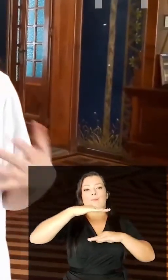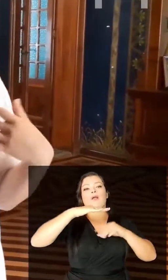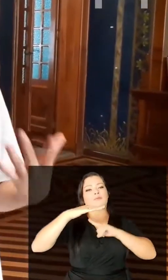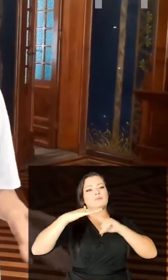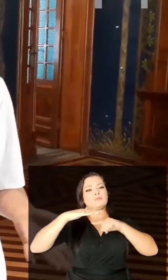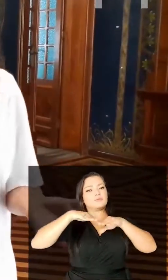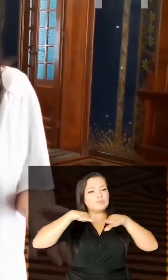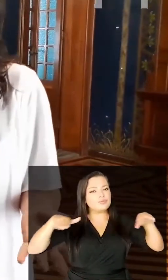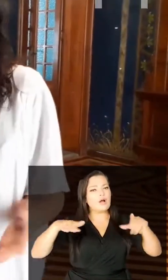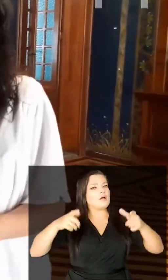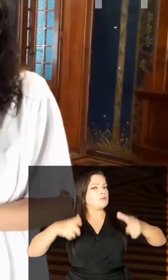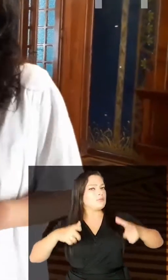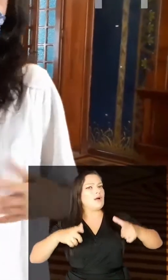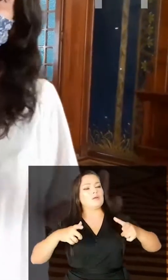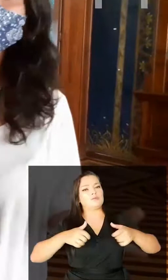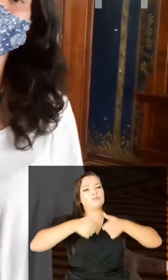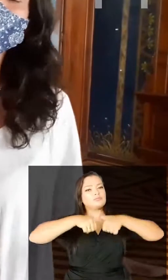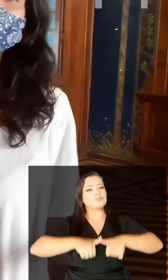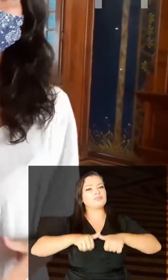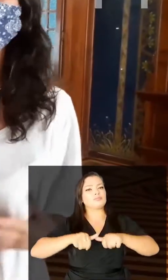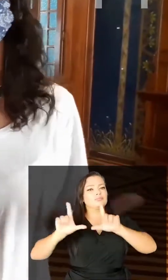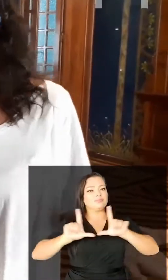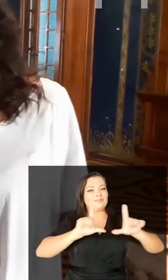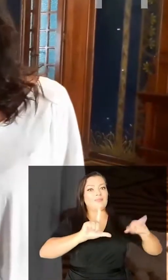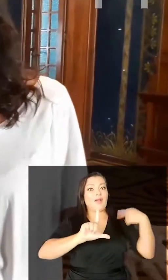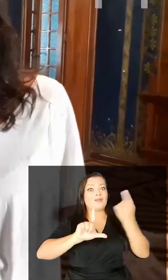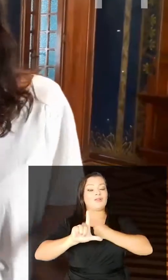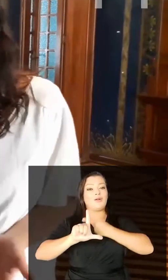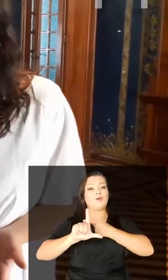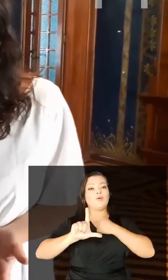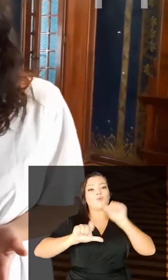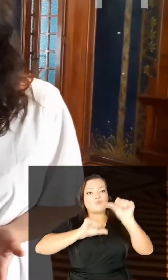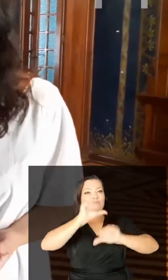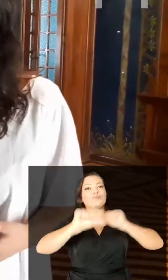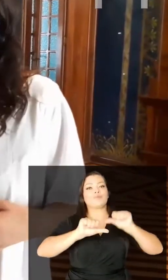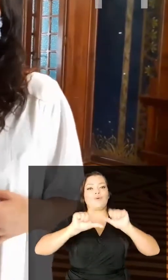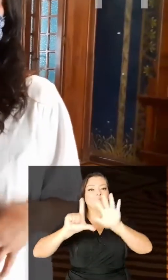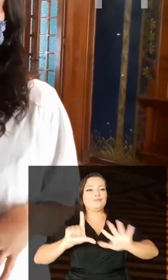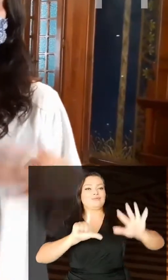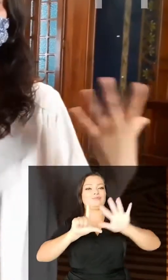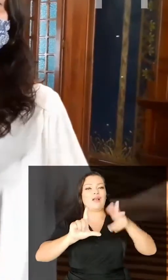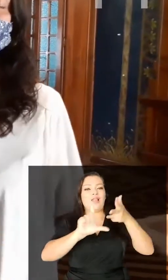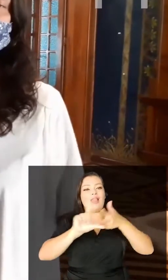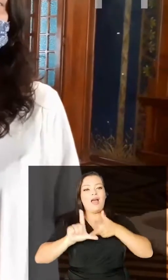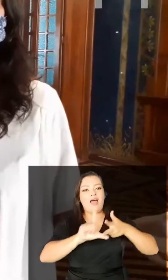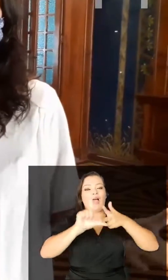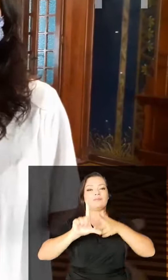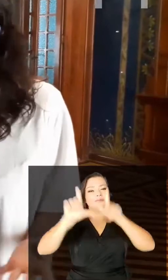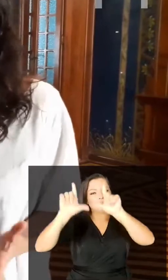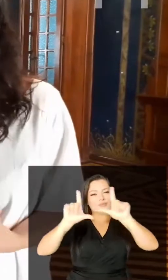exposições temporárias. Essas exposições acabaram virando exposições virtuais. Uma sobre a história de